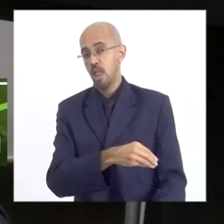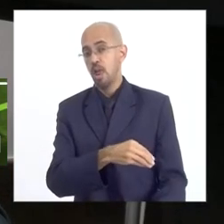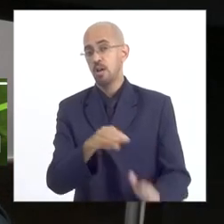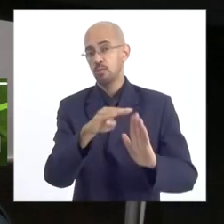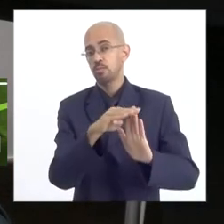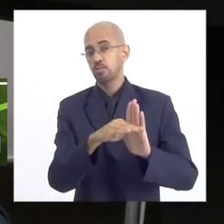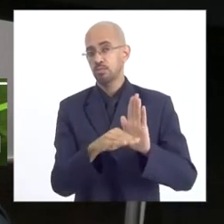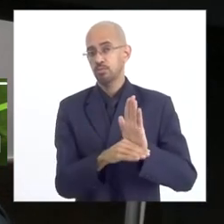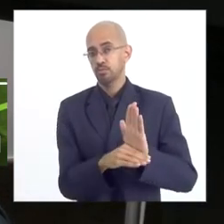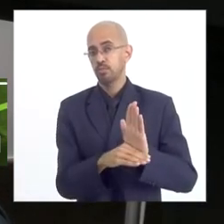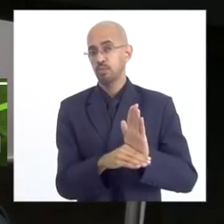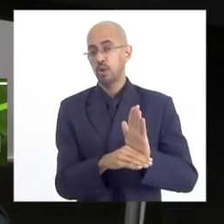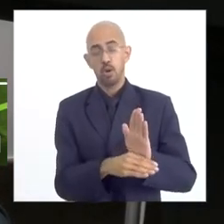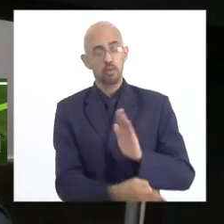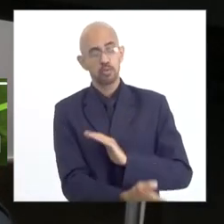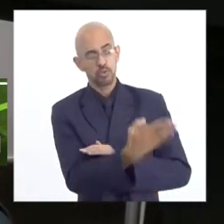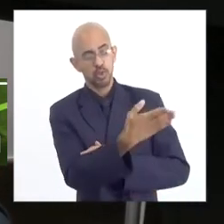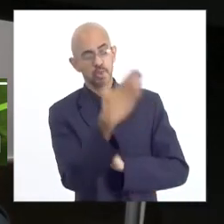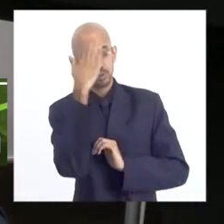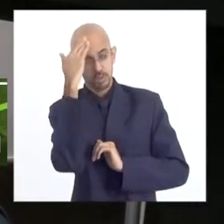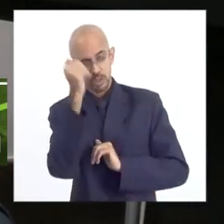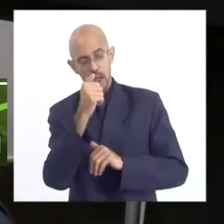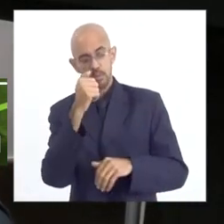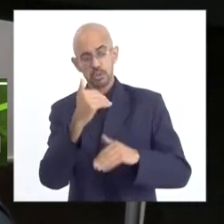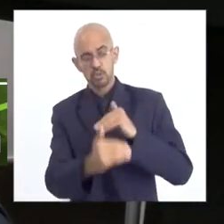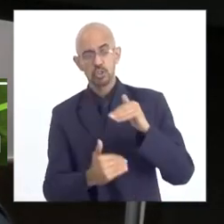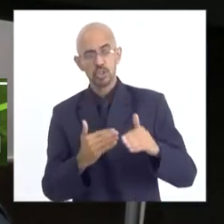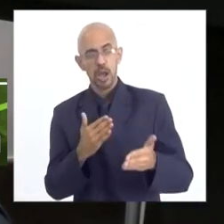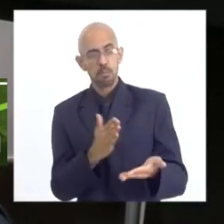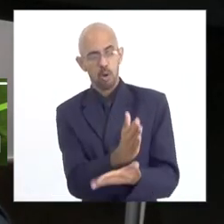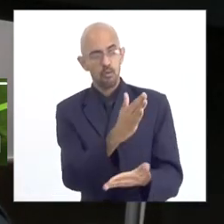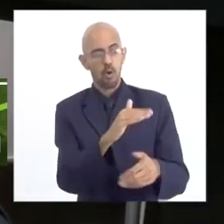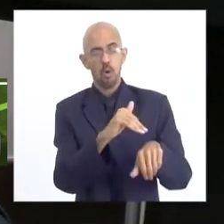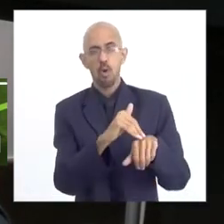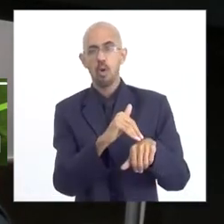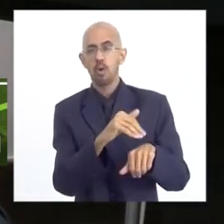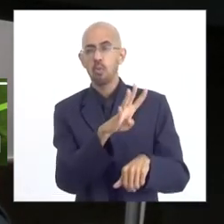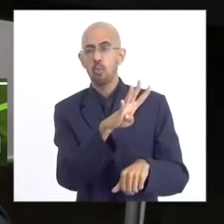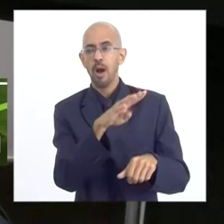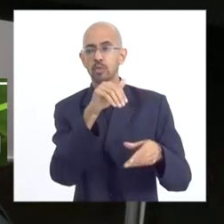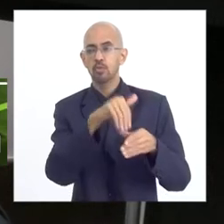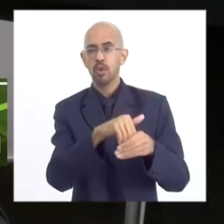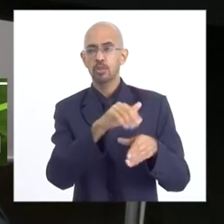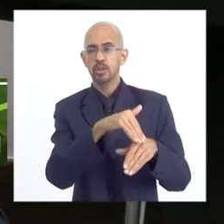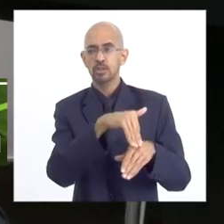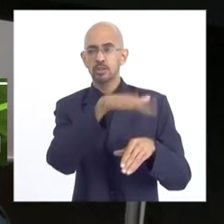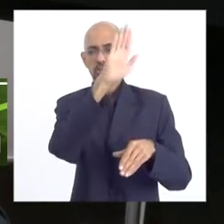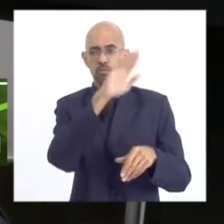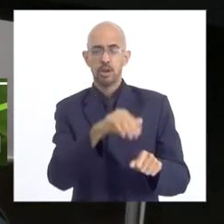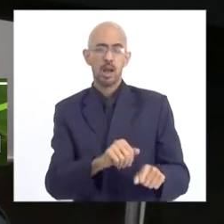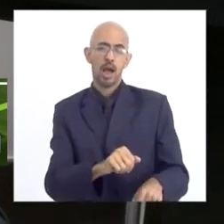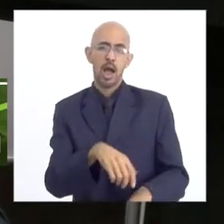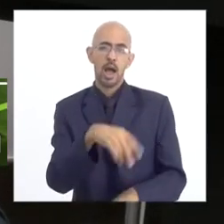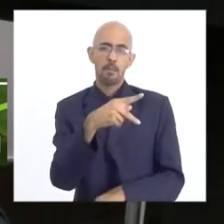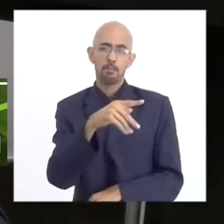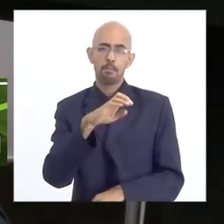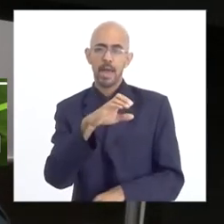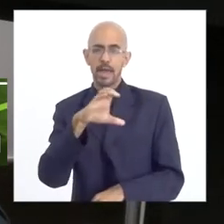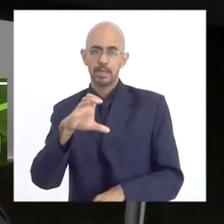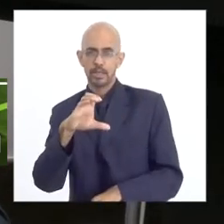se aprovou por 4 votos a mais do necessário a PEC dos precatórios para furar o teto de gastos da União.